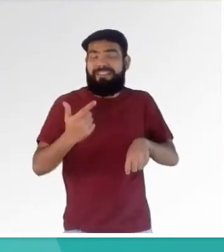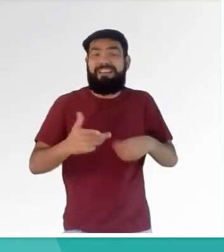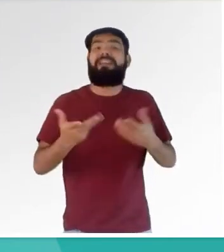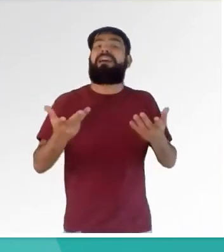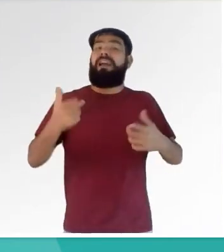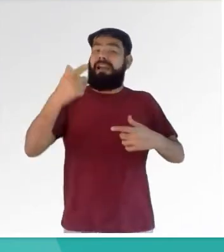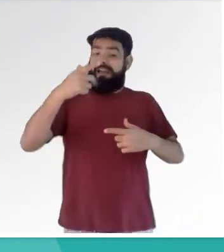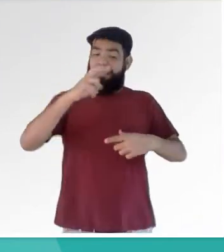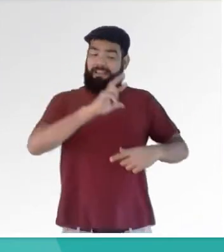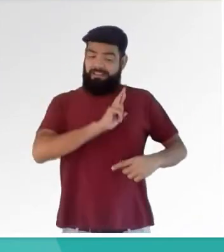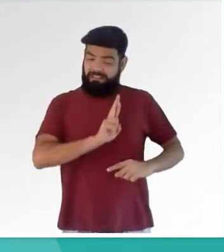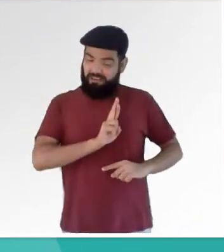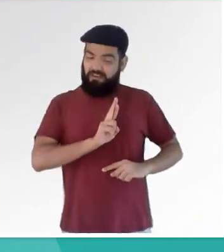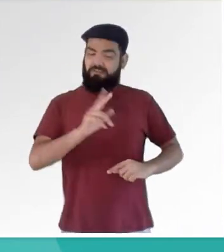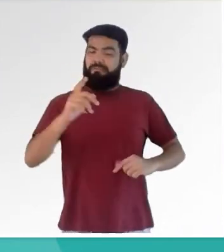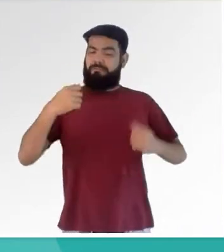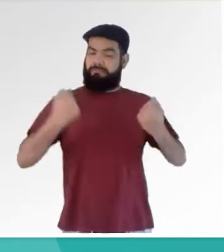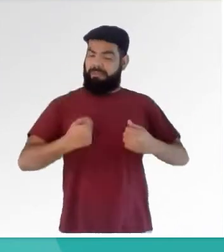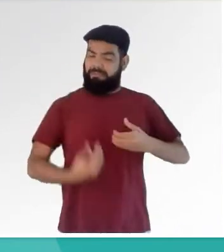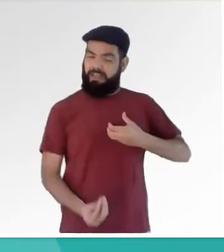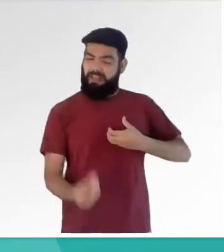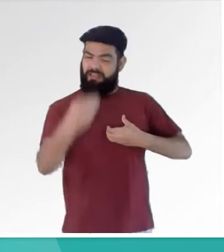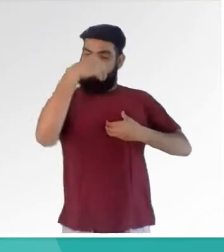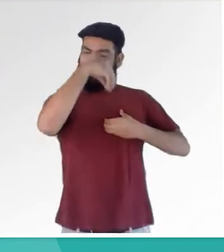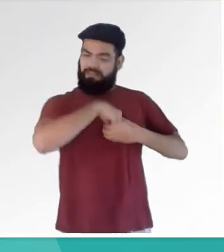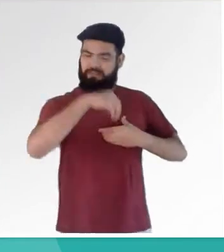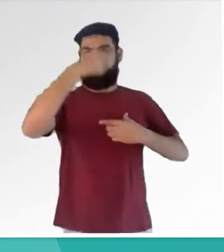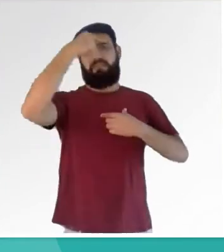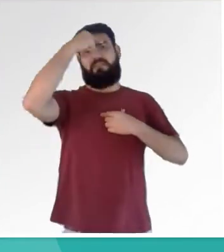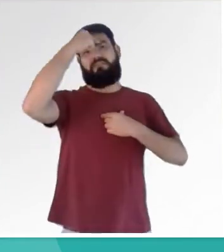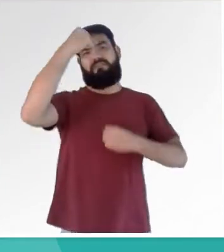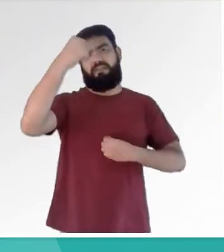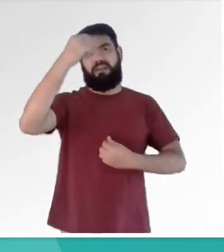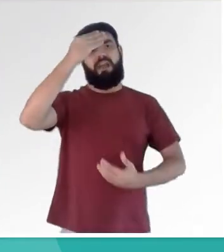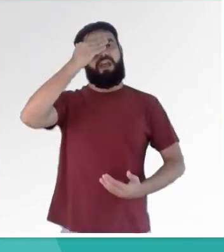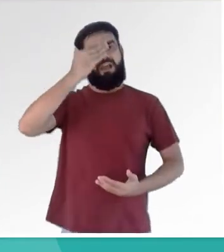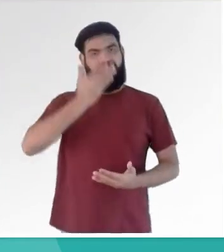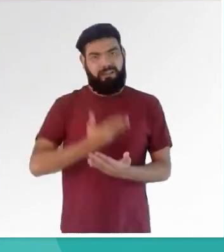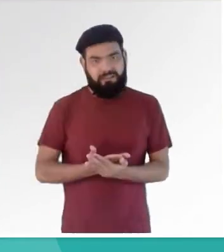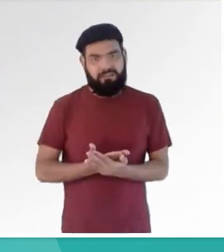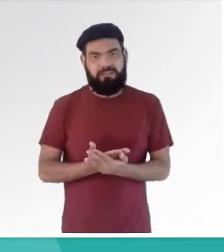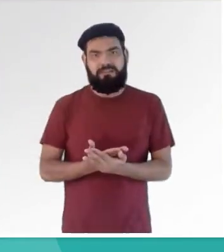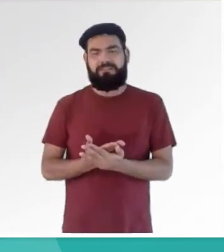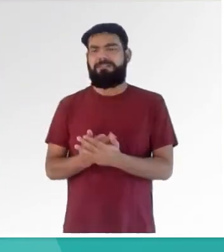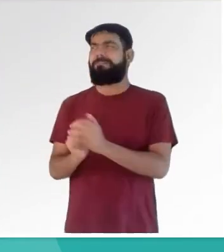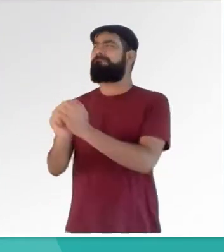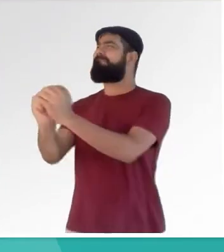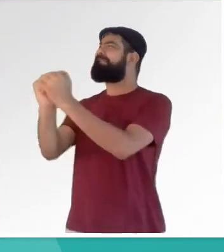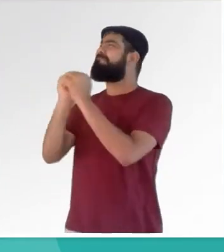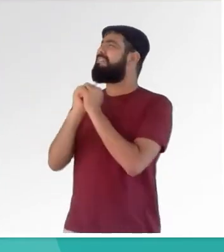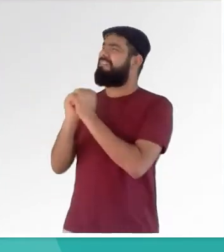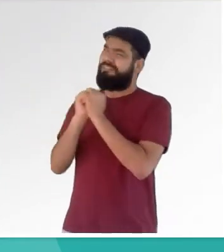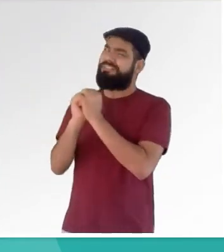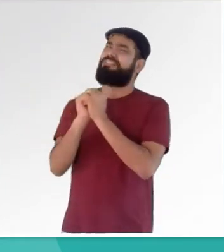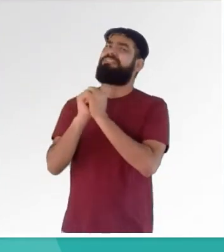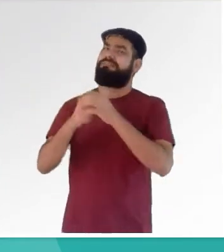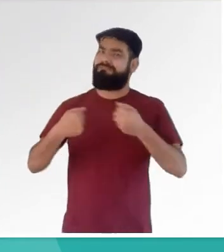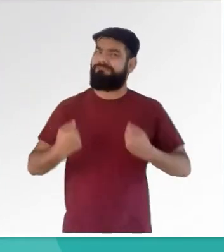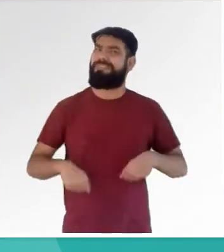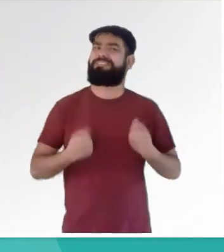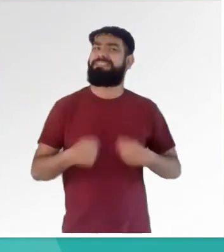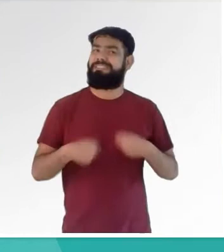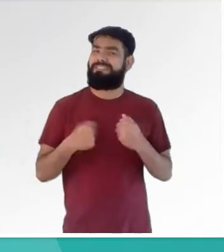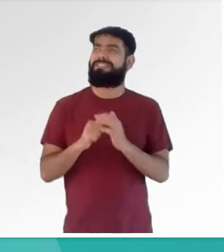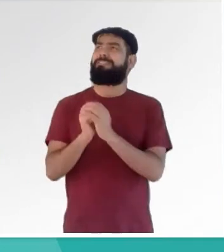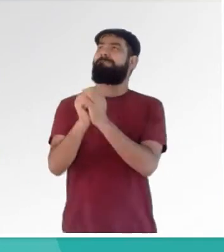fé para acreditar, para crer, ela tem que ter devoção, né? Você tem que ter uma devoção, né,